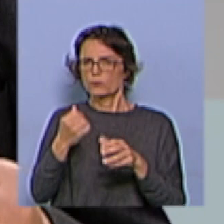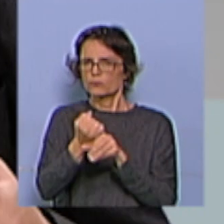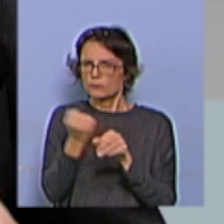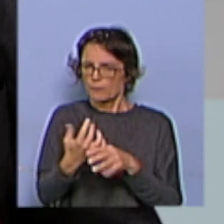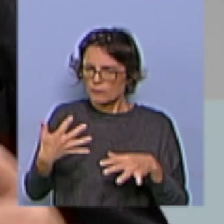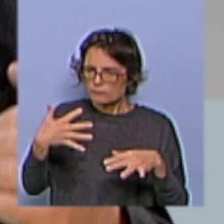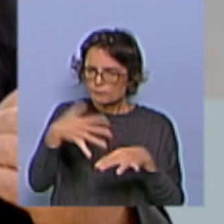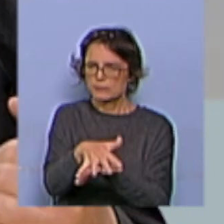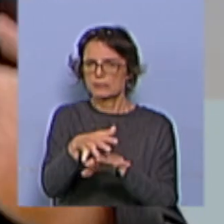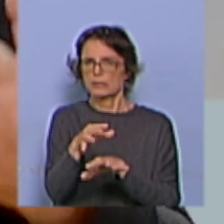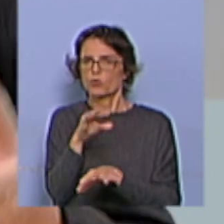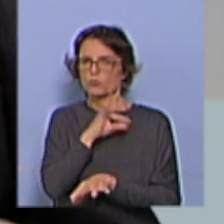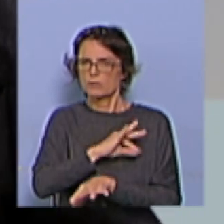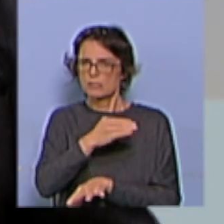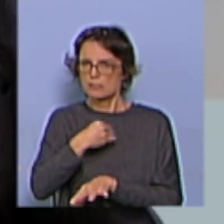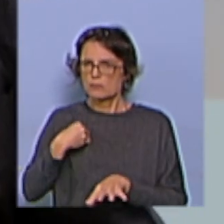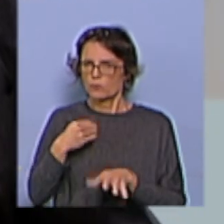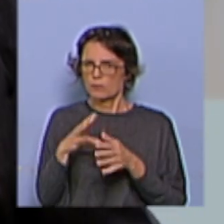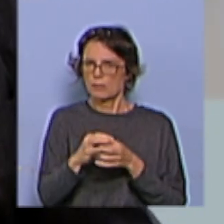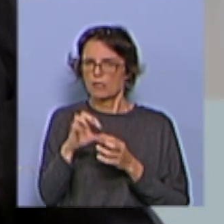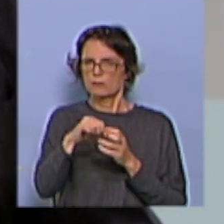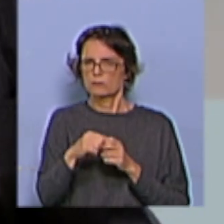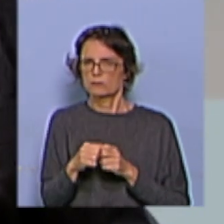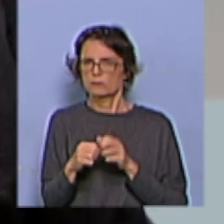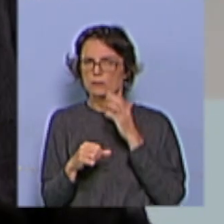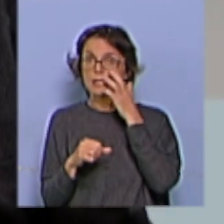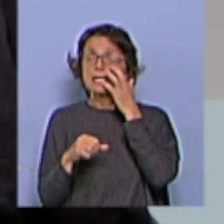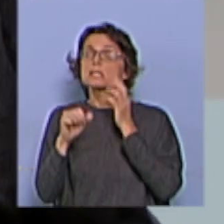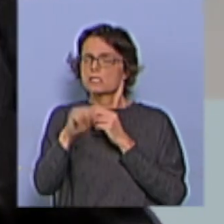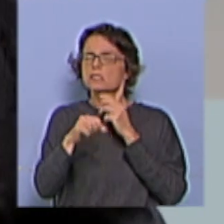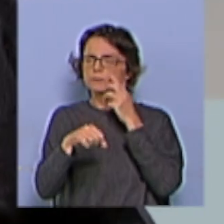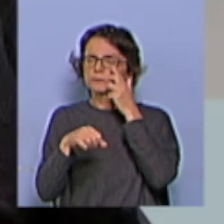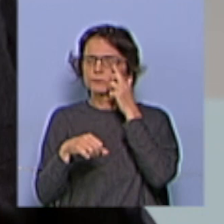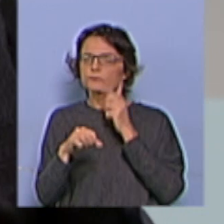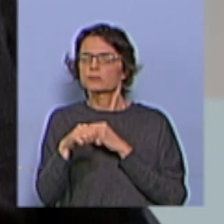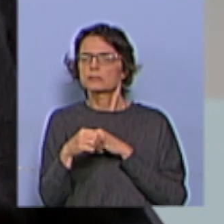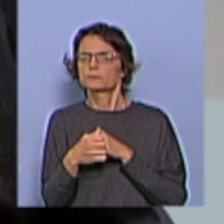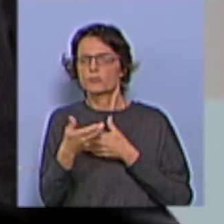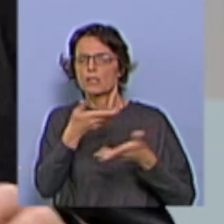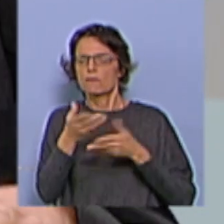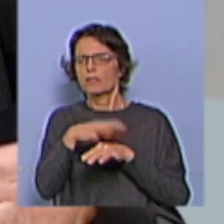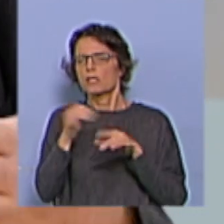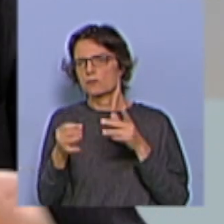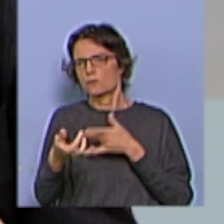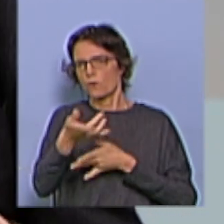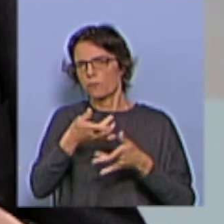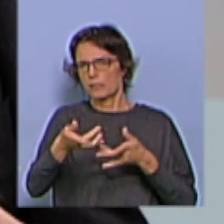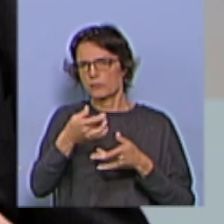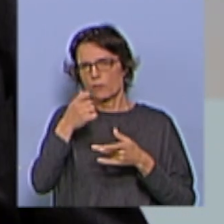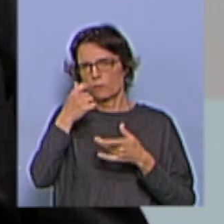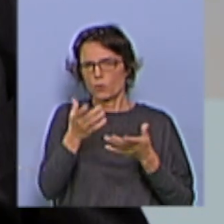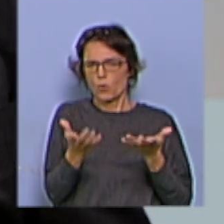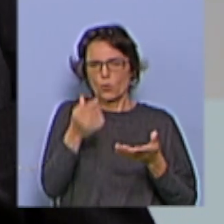Pode haver uma atenção muito maior às questões emocionais e às questões espirituais dos doentes. Depois uma